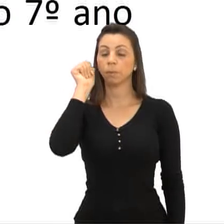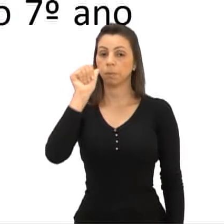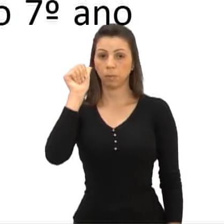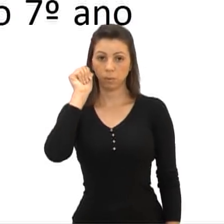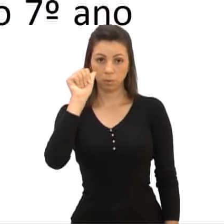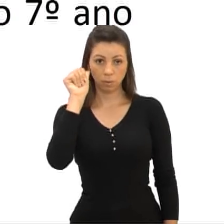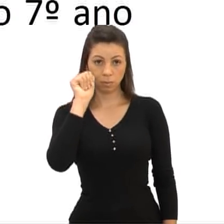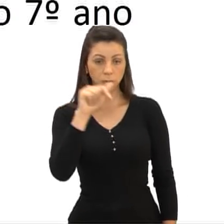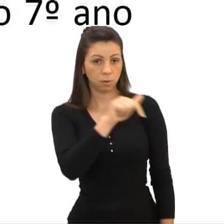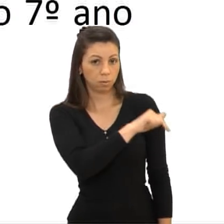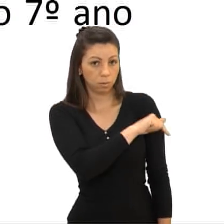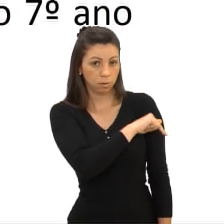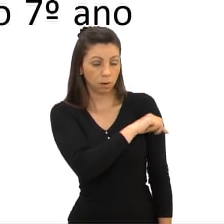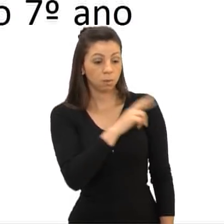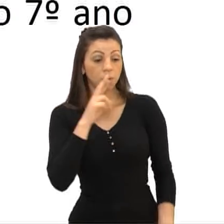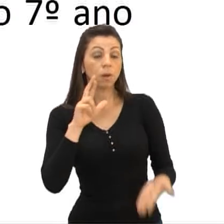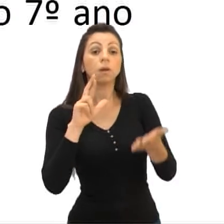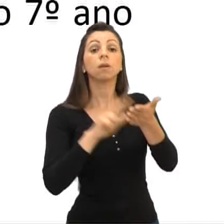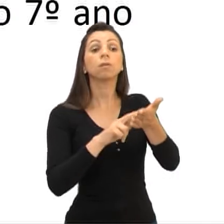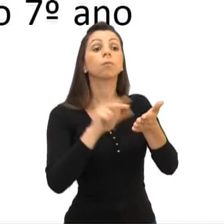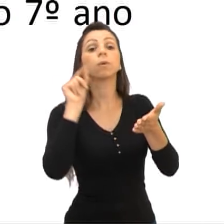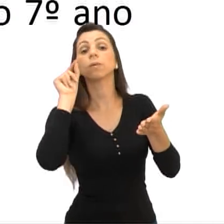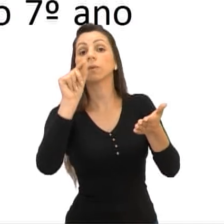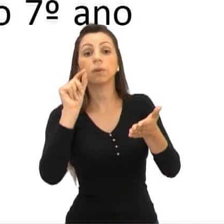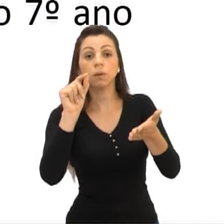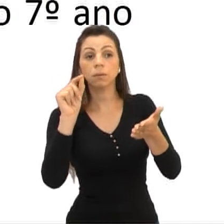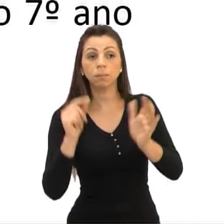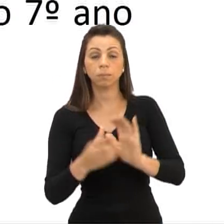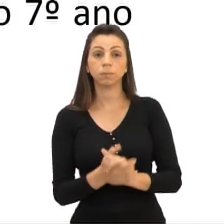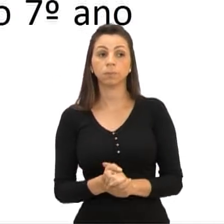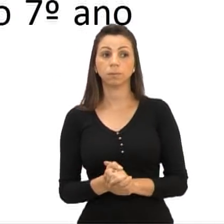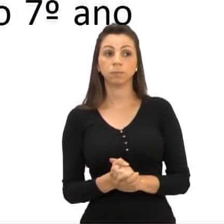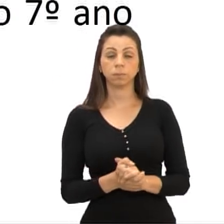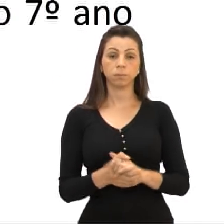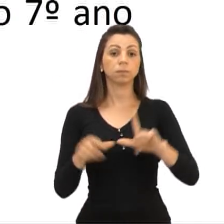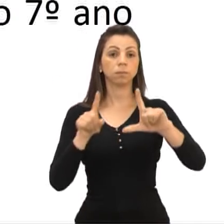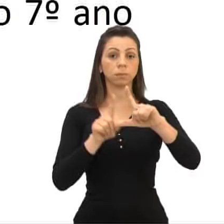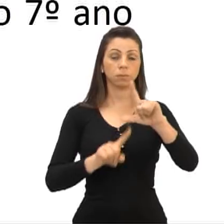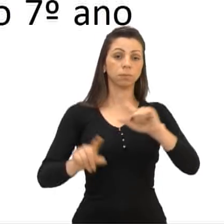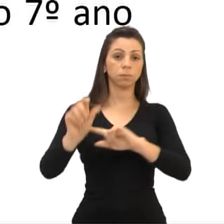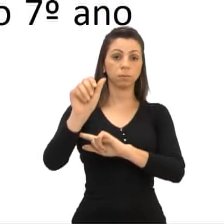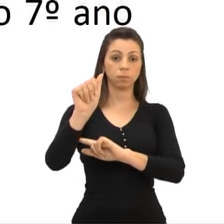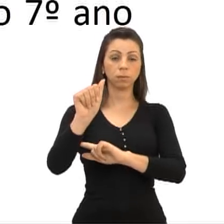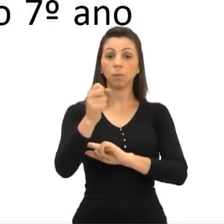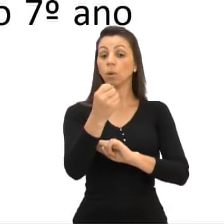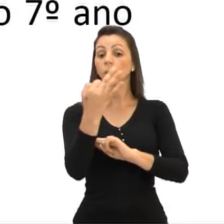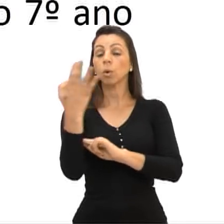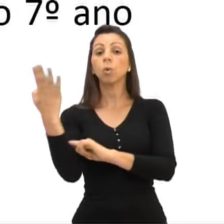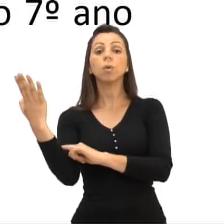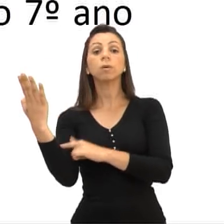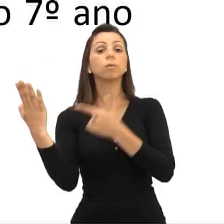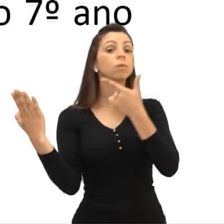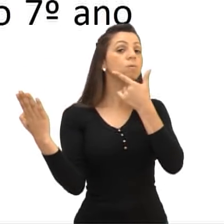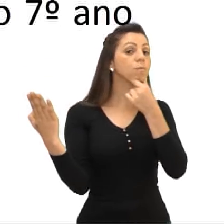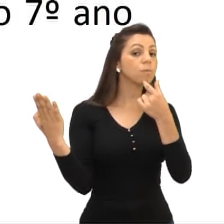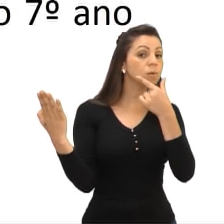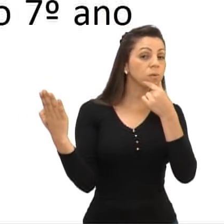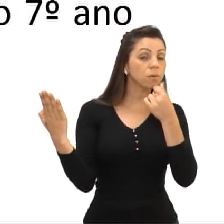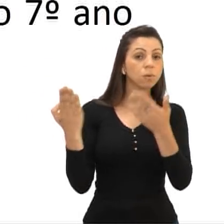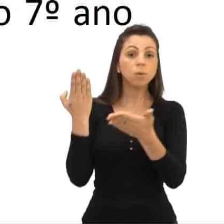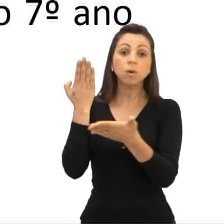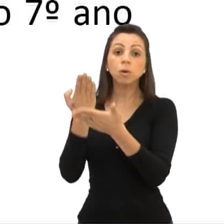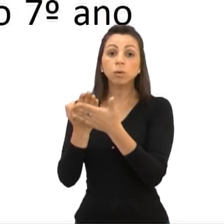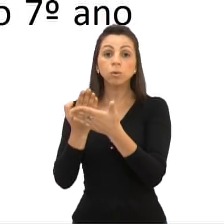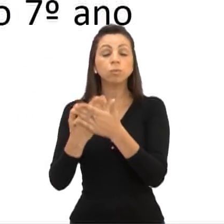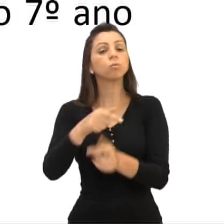série, responda às alternativas abaixo. Na letra A, quantos meninos estudam no 7º